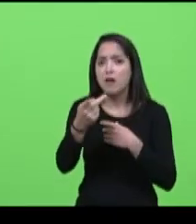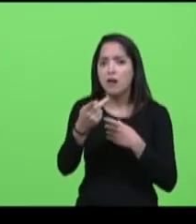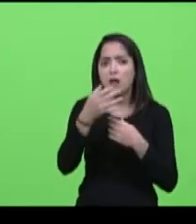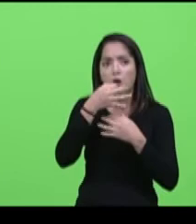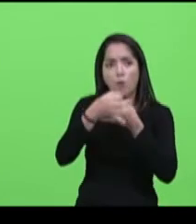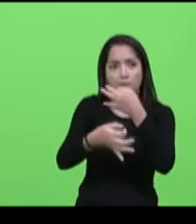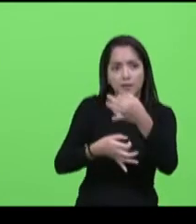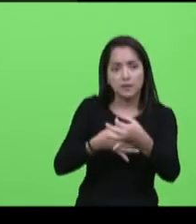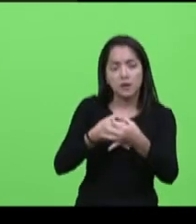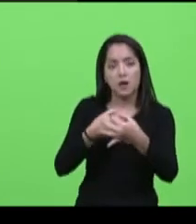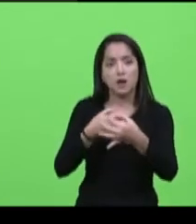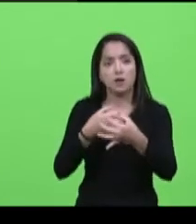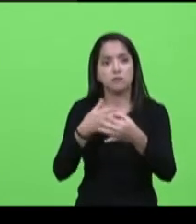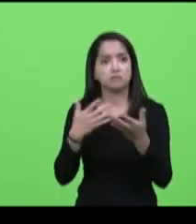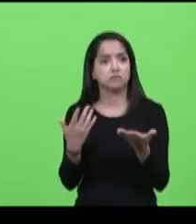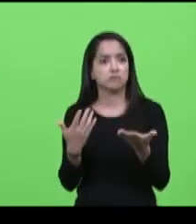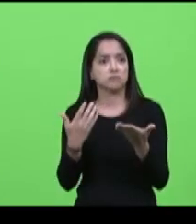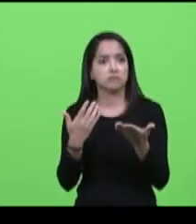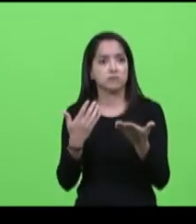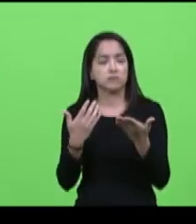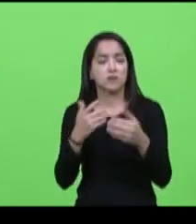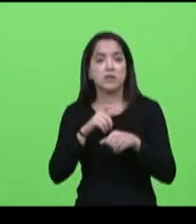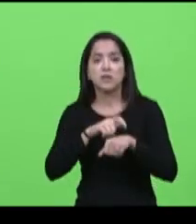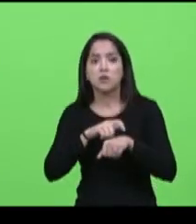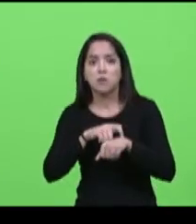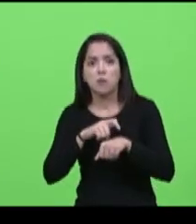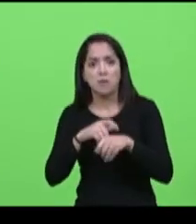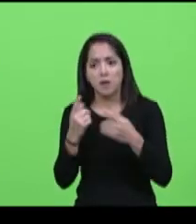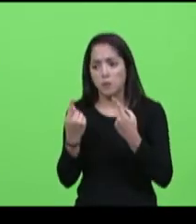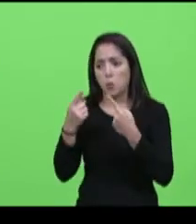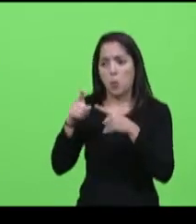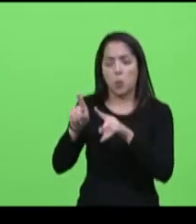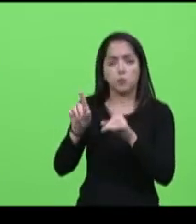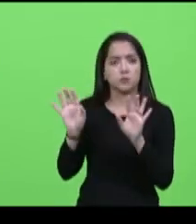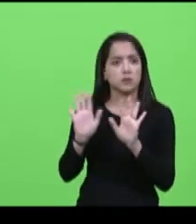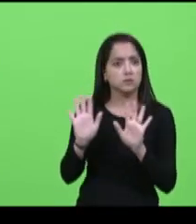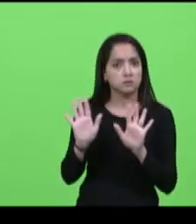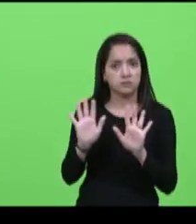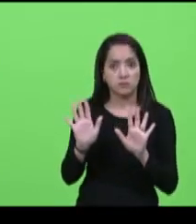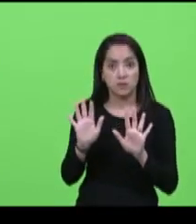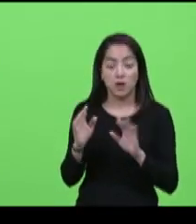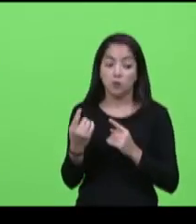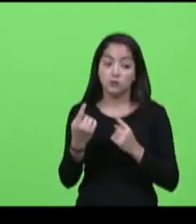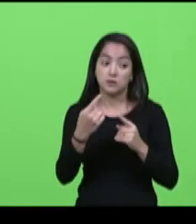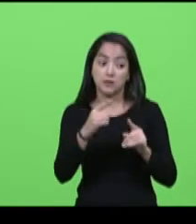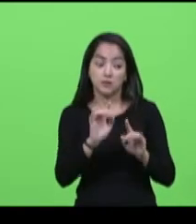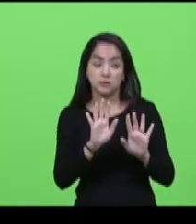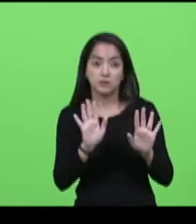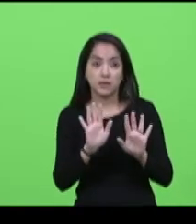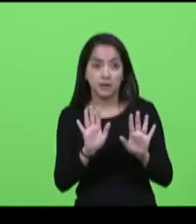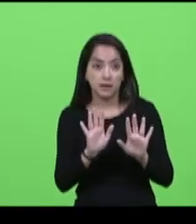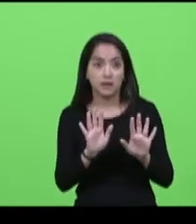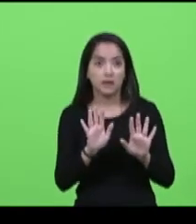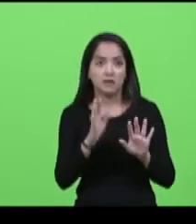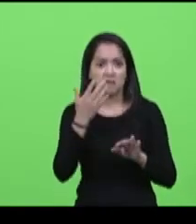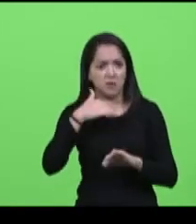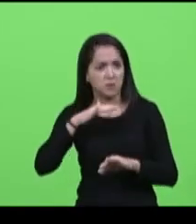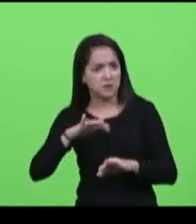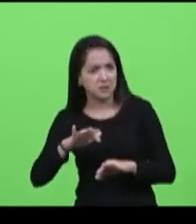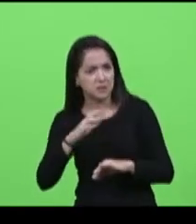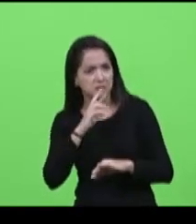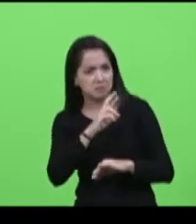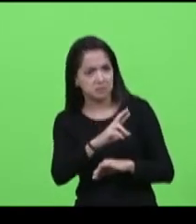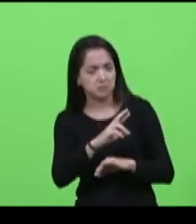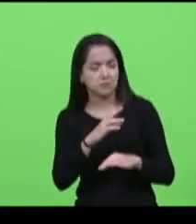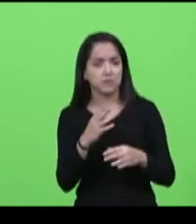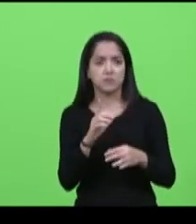gente vem entender. Ele, em nenhum momento, atacou a líder do governo, ao contrário dela, que se referiu a ele como criança. Eu acho que ele faz um bom